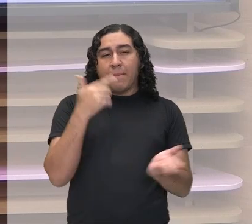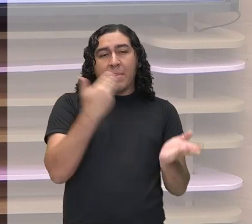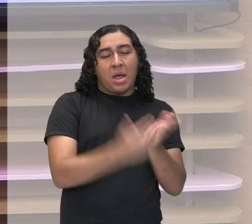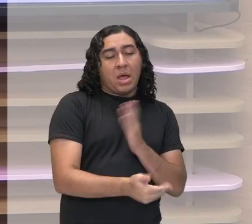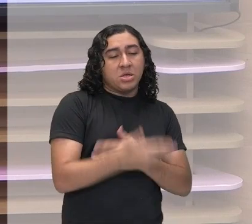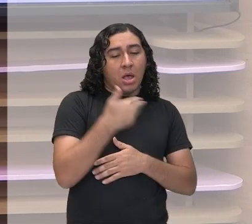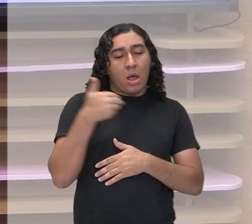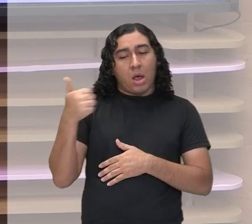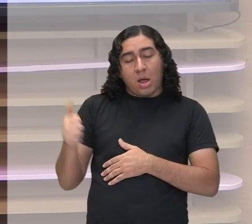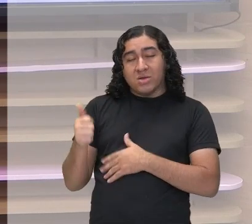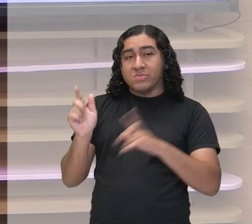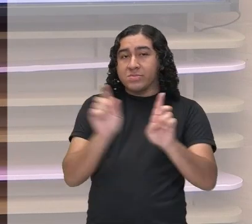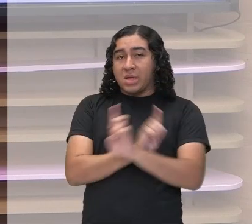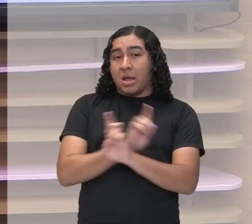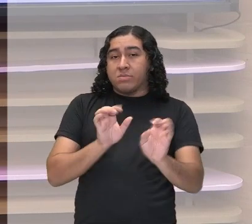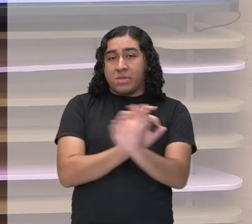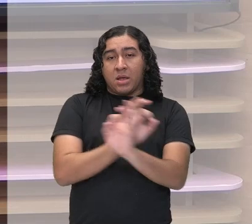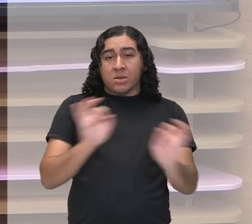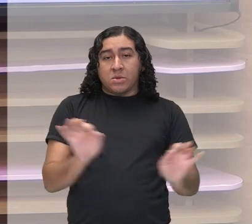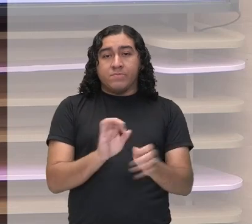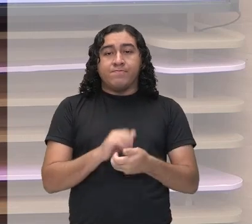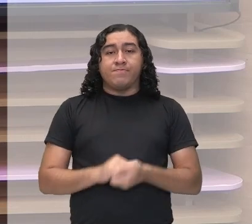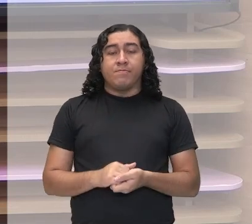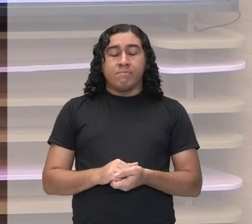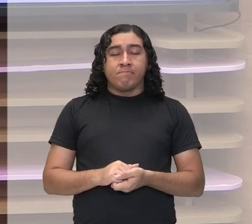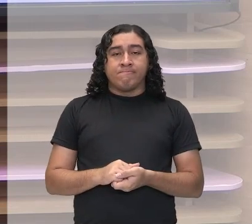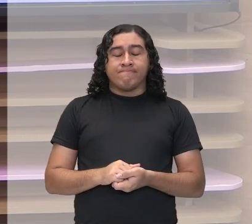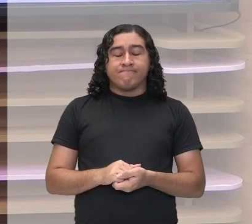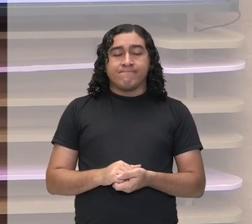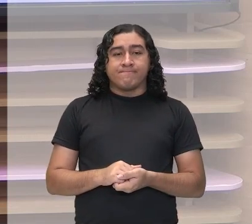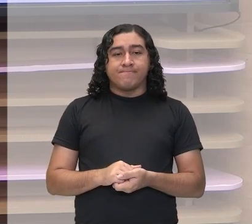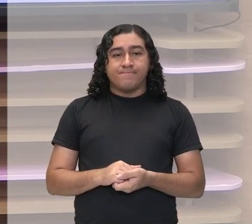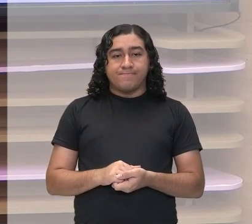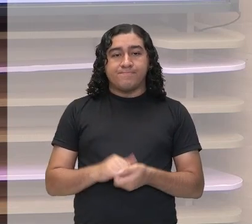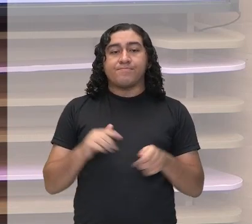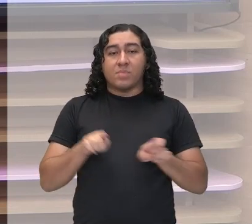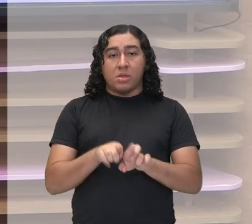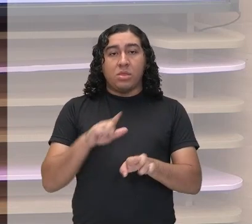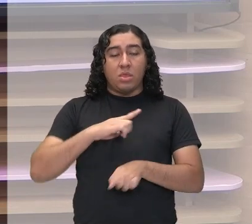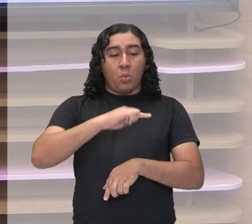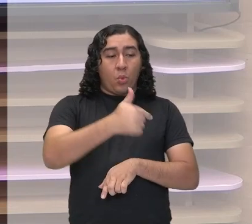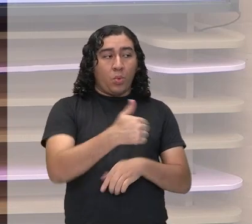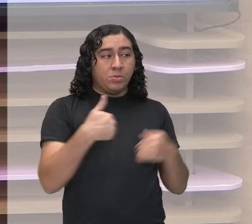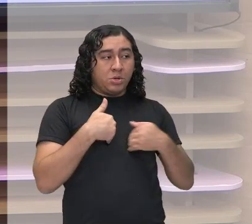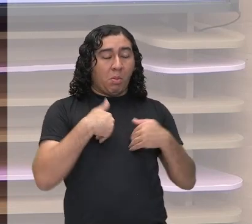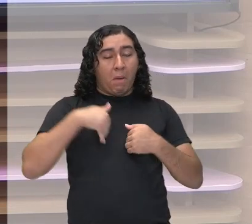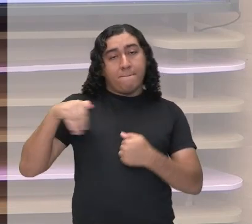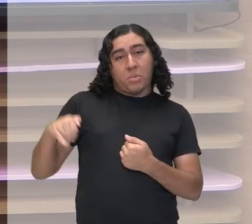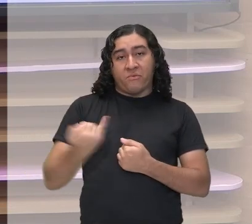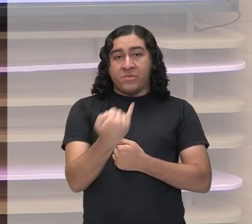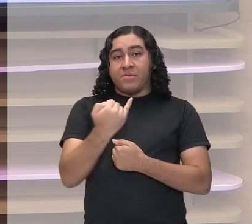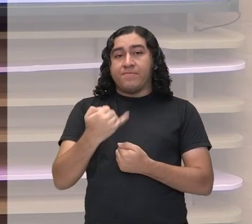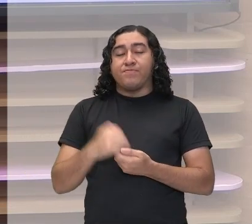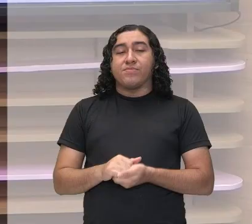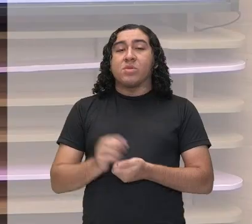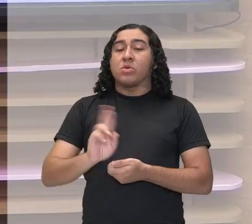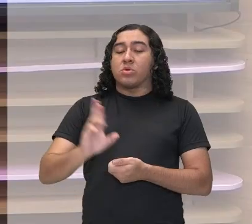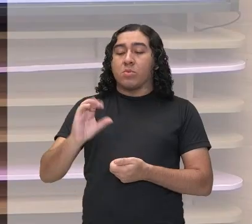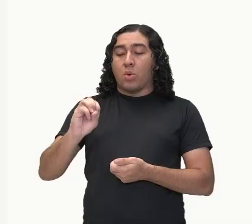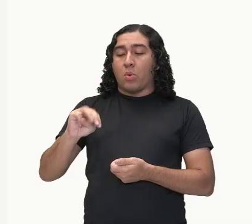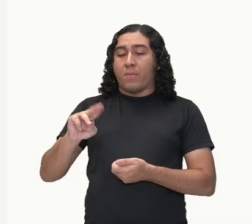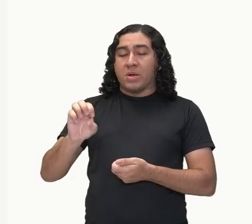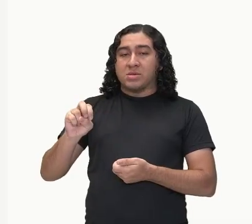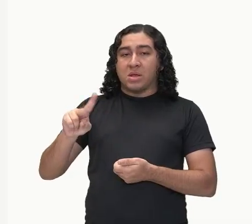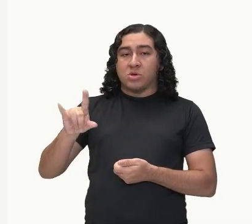quadro de ganhos ou perdas, mas o indivíduo vai se beneficiar dele, né? Esse aí é o comensalismo.